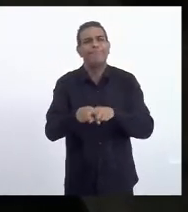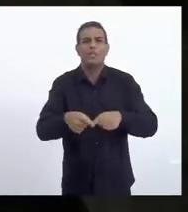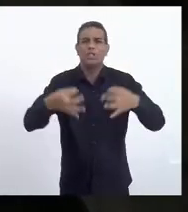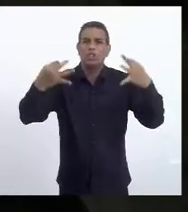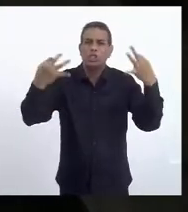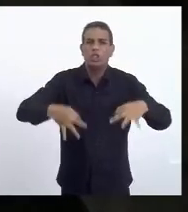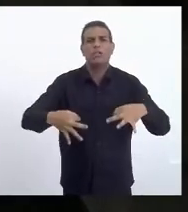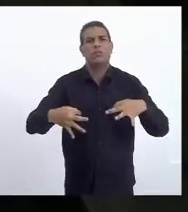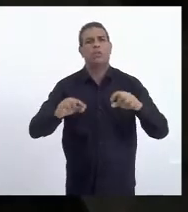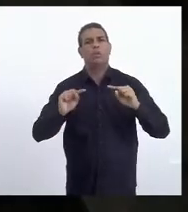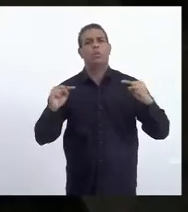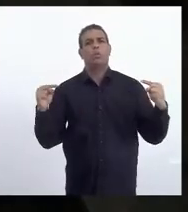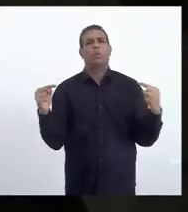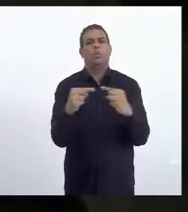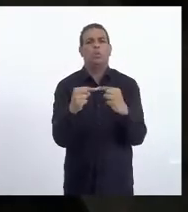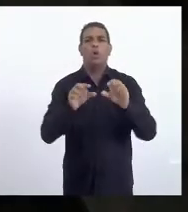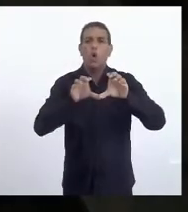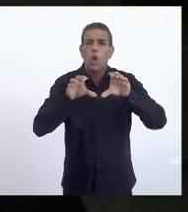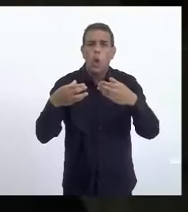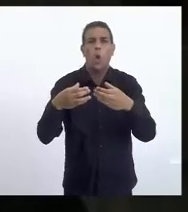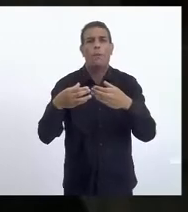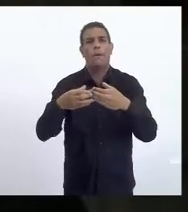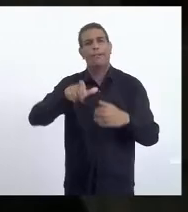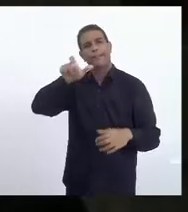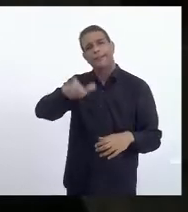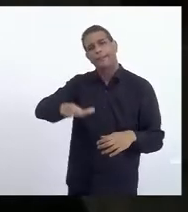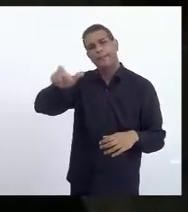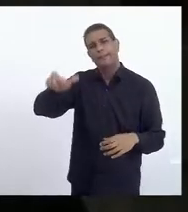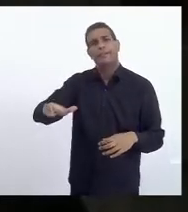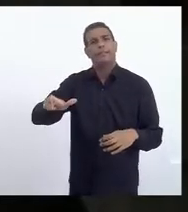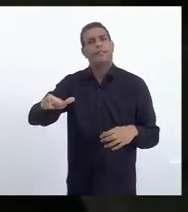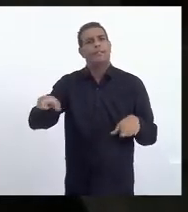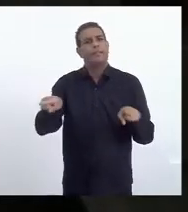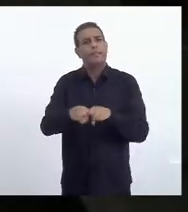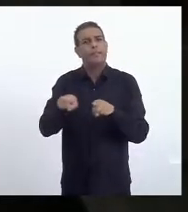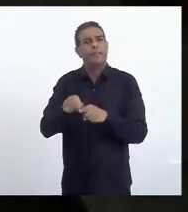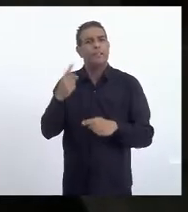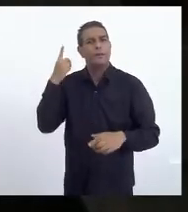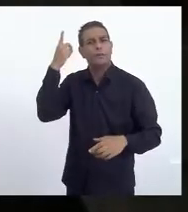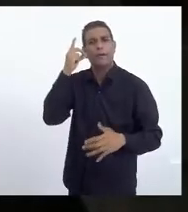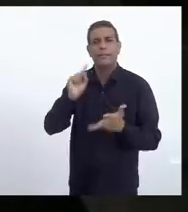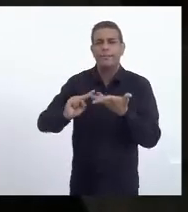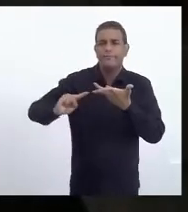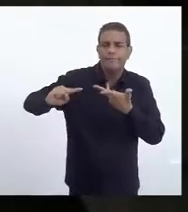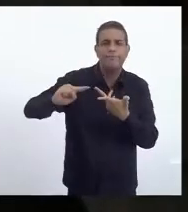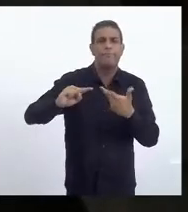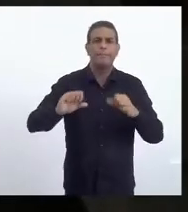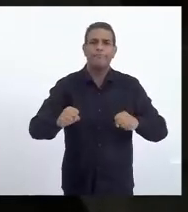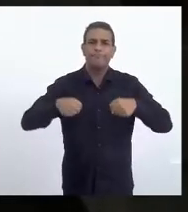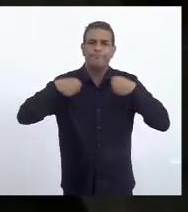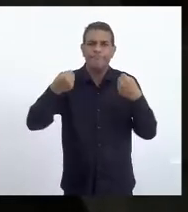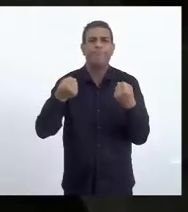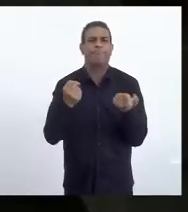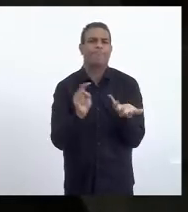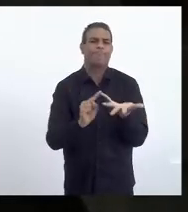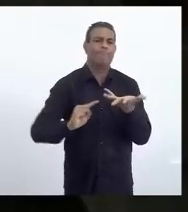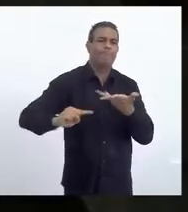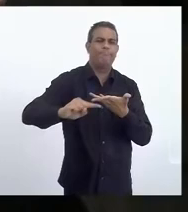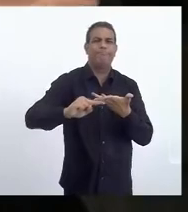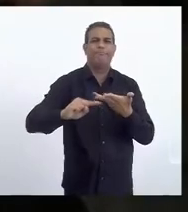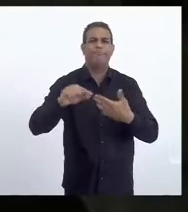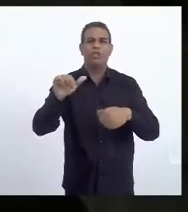frente da equipe do Prefeito o personagem que deveria estar empenhado e comandando né